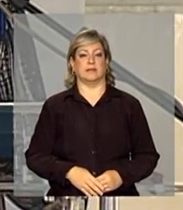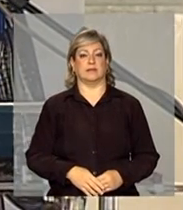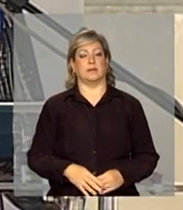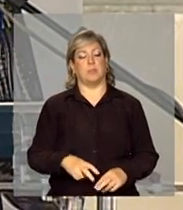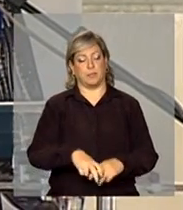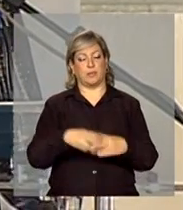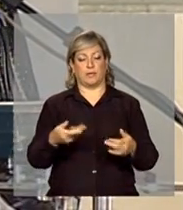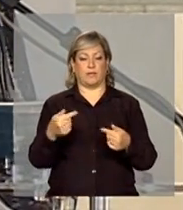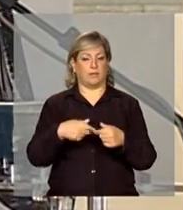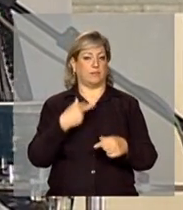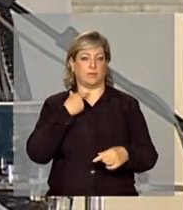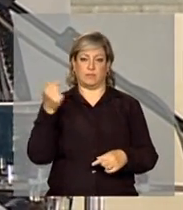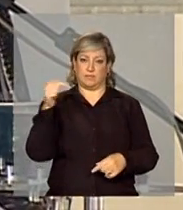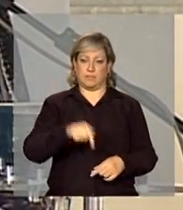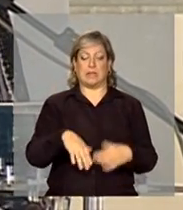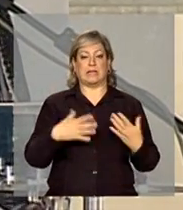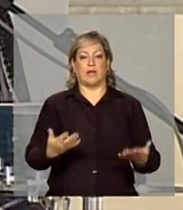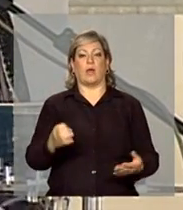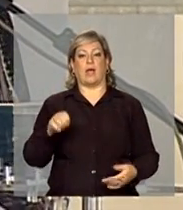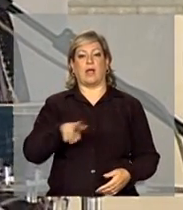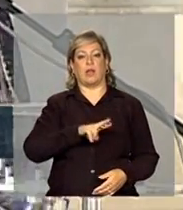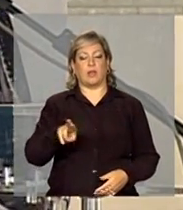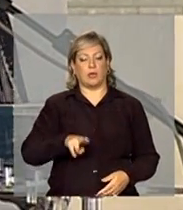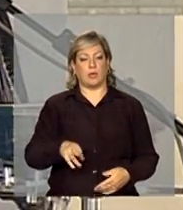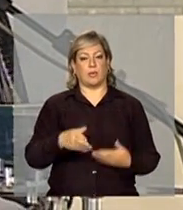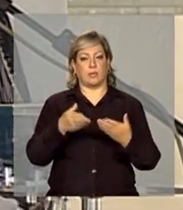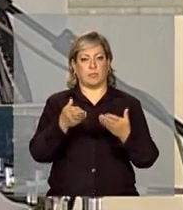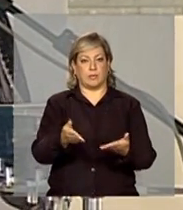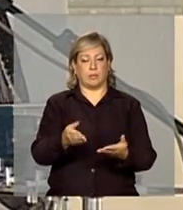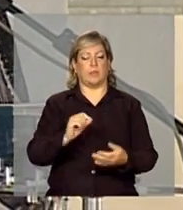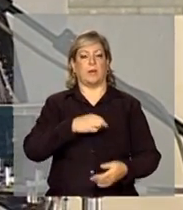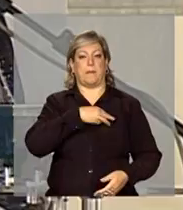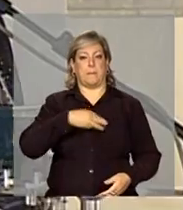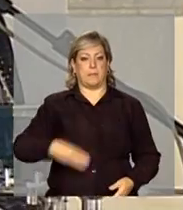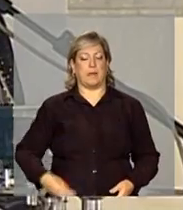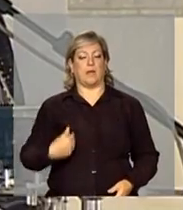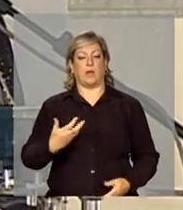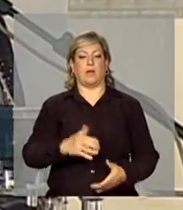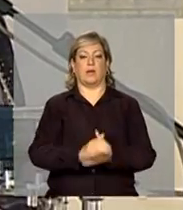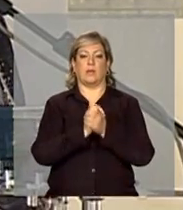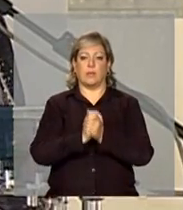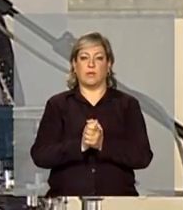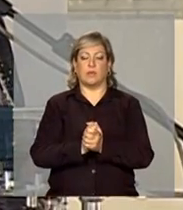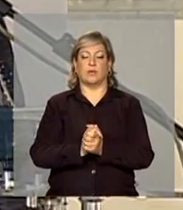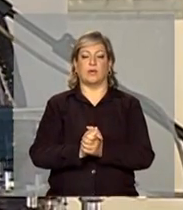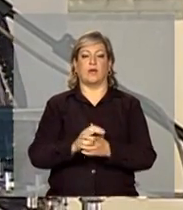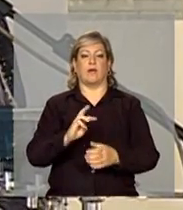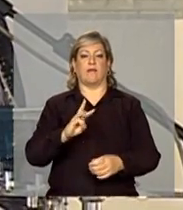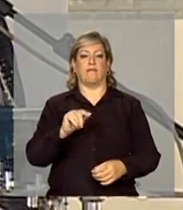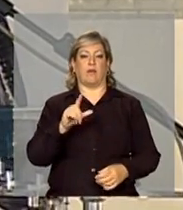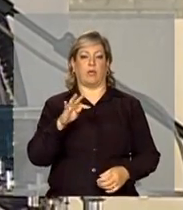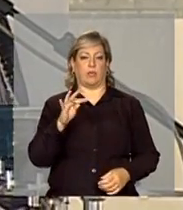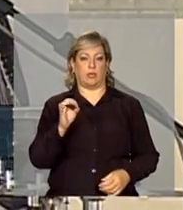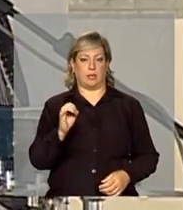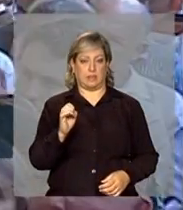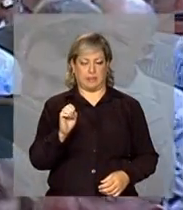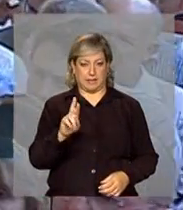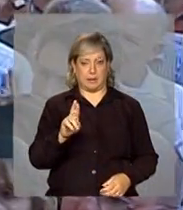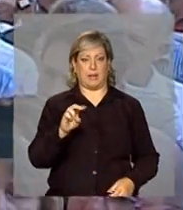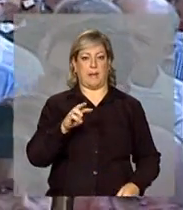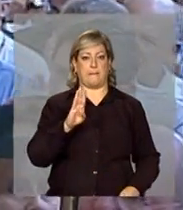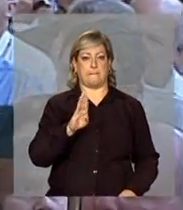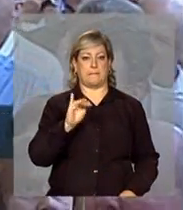ele não está aqui. Então, em nome do ministro, eu quero cumprimentar o Walter Bianchini, que